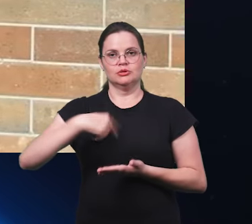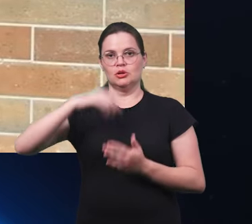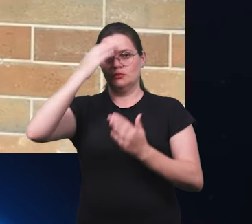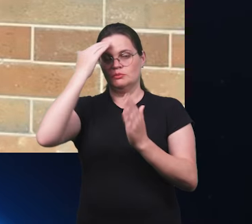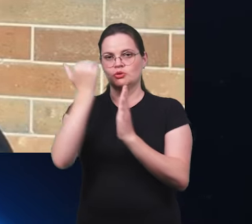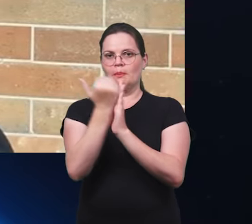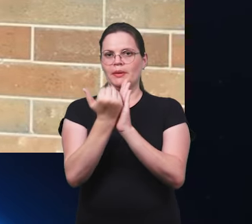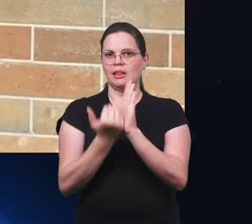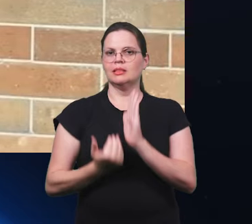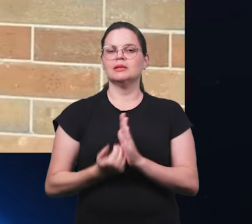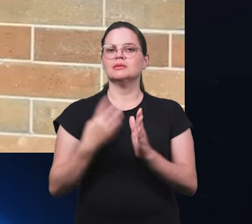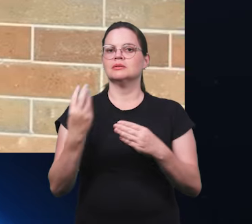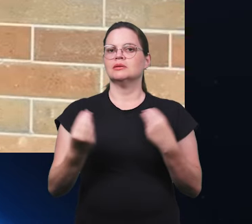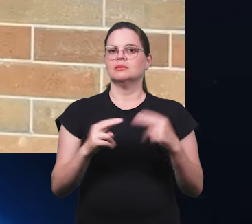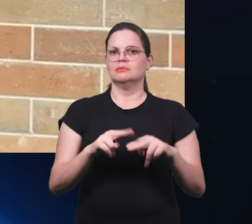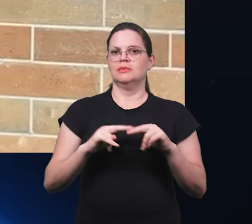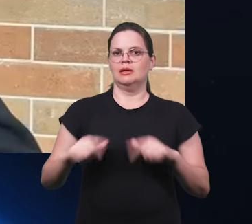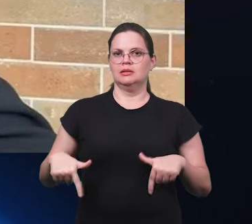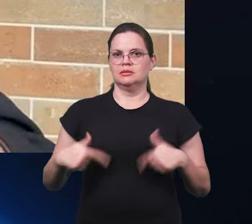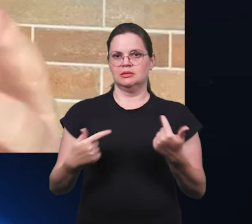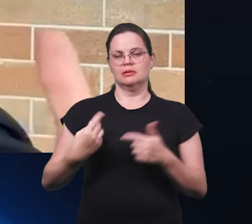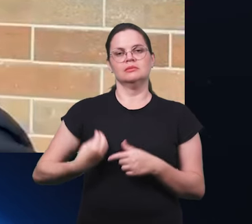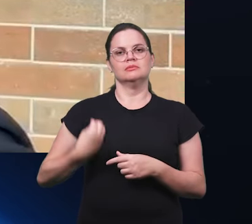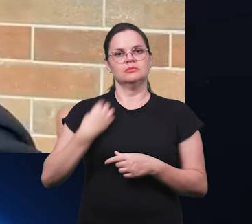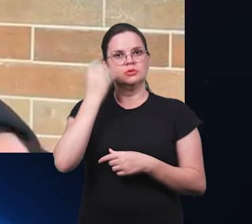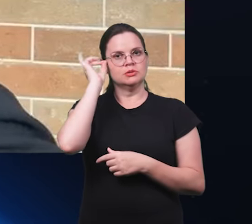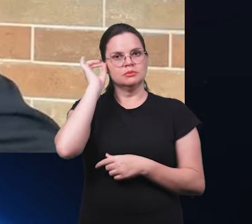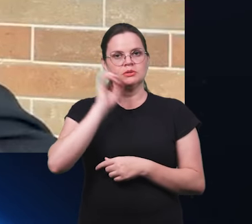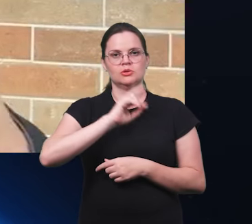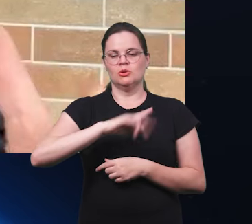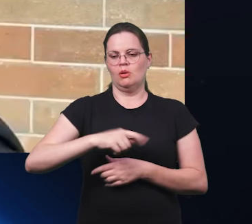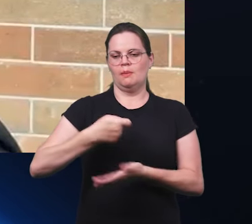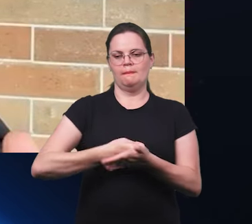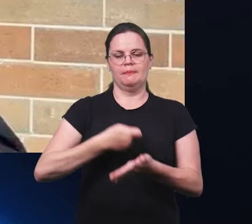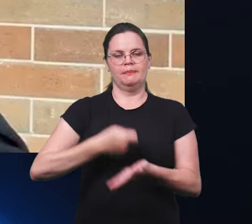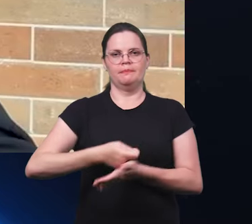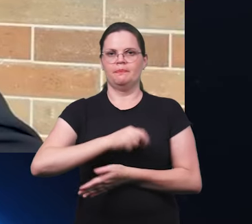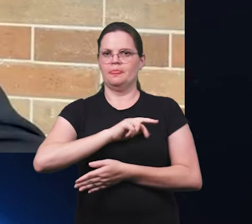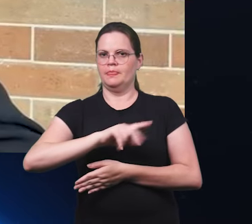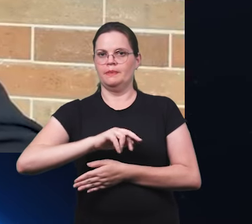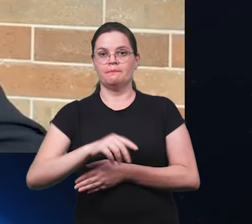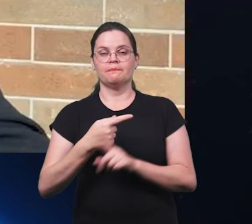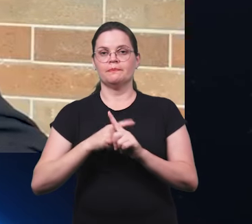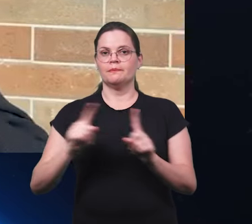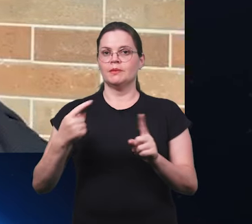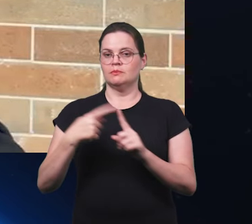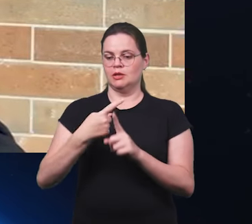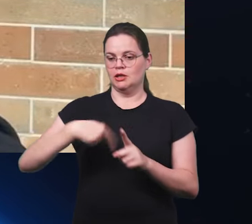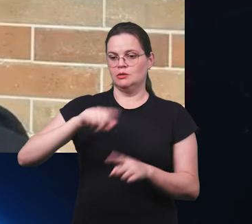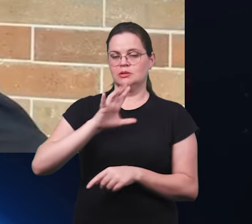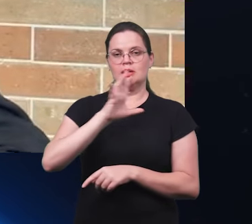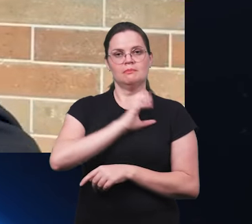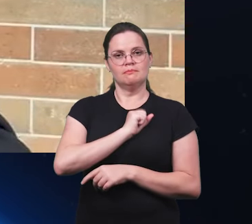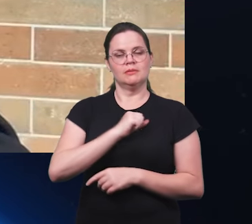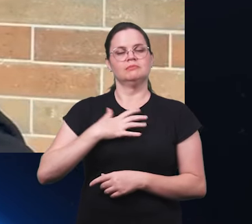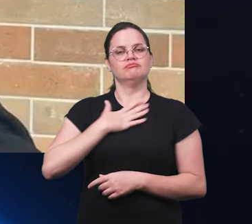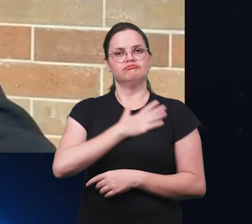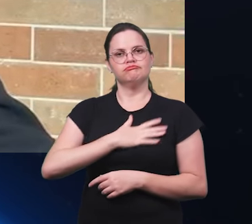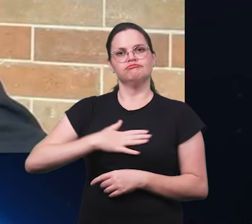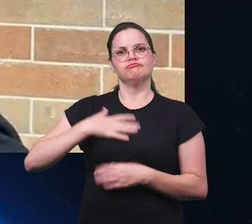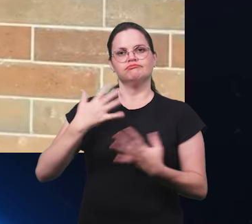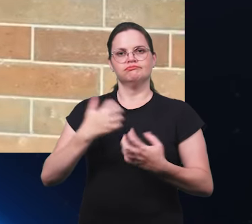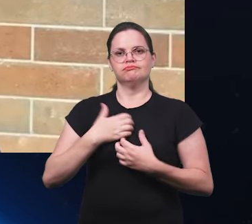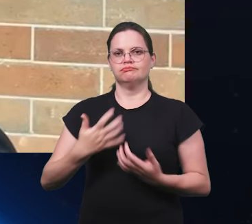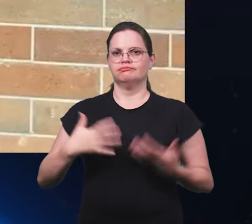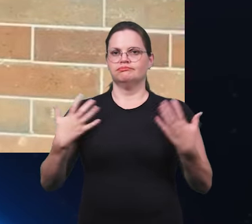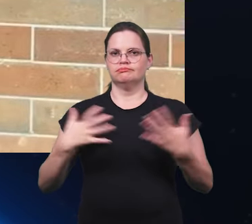cumprindo a lei no espírito, sem obrigação, sem cobrança, mas é aquilo que vem por prazer, por alegria, por